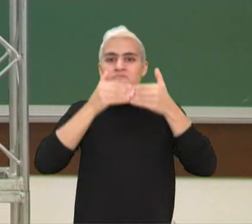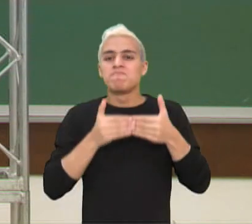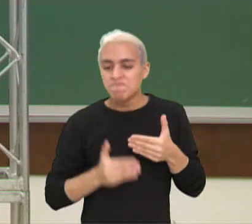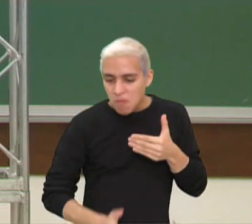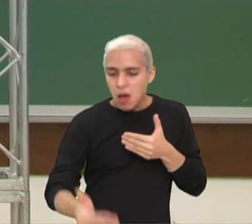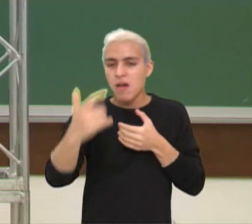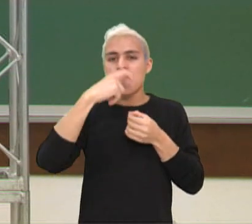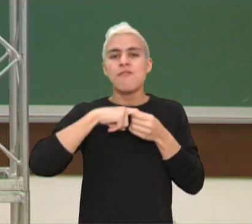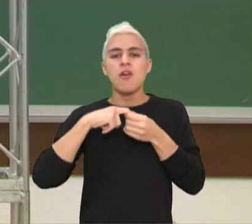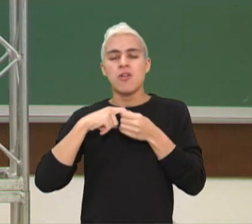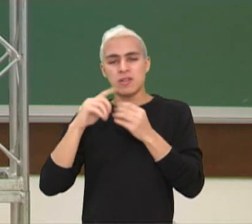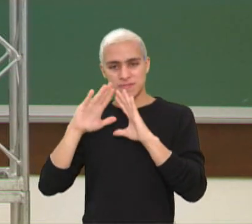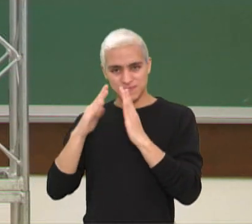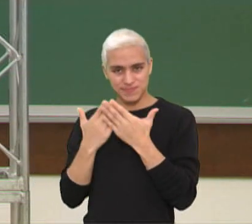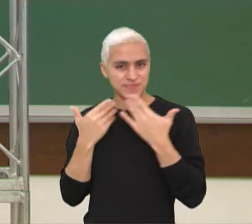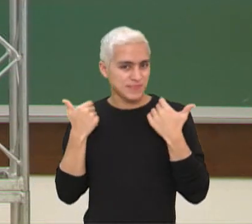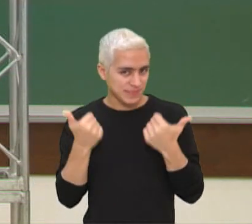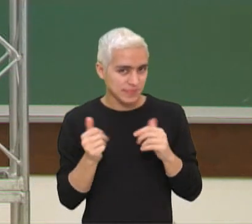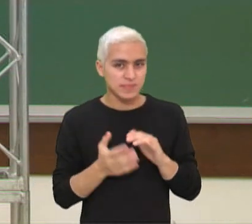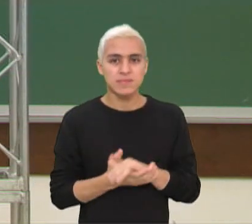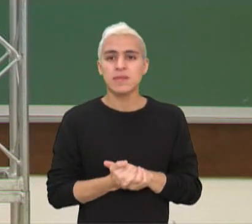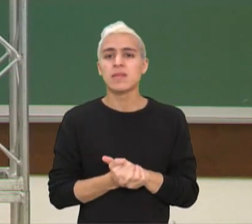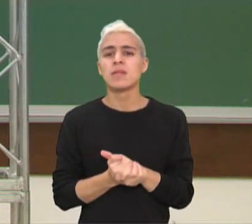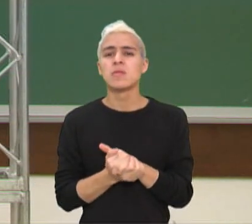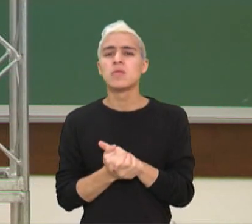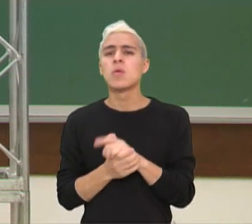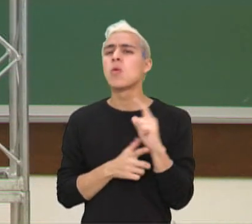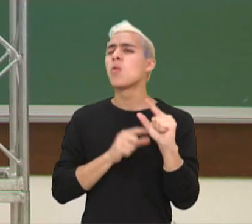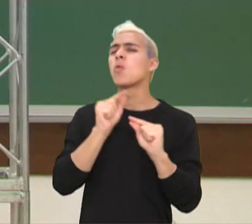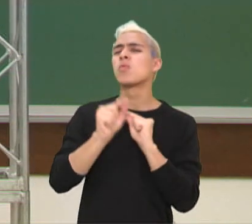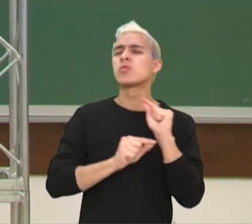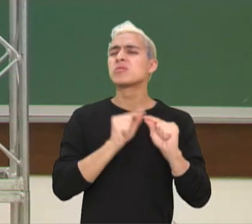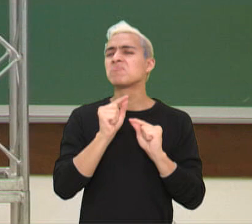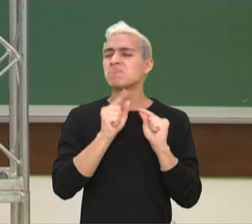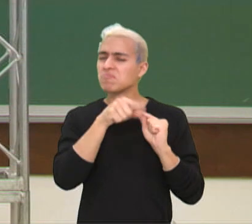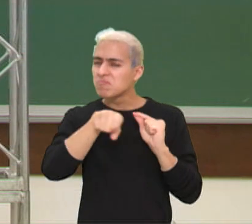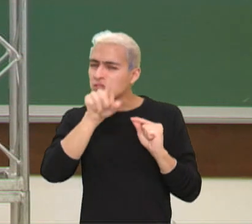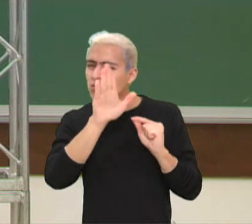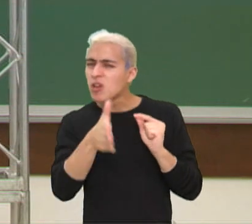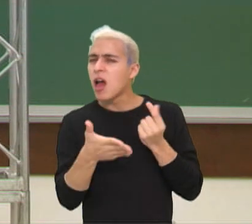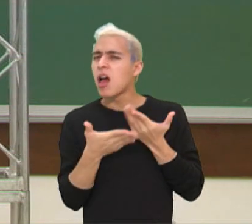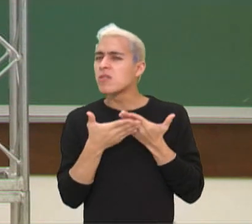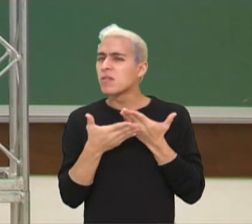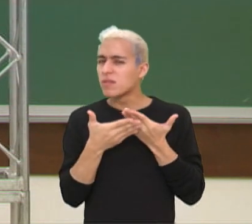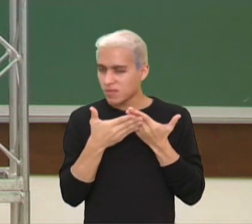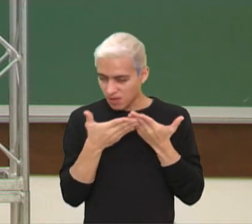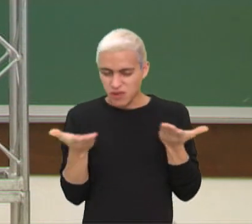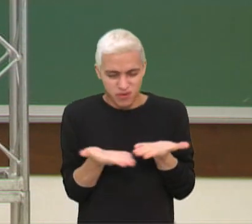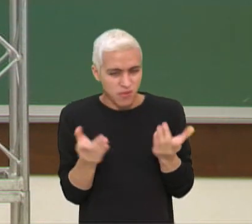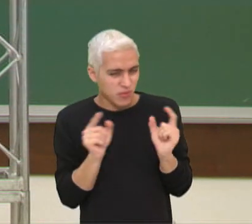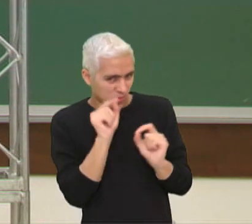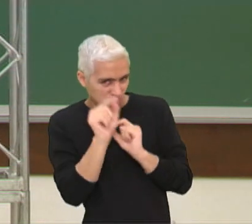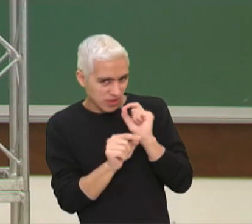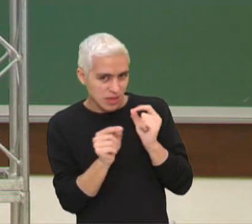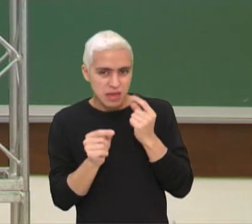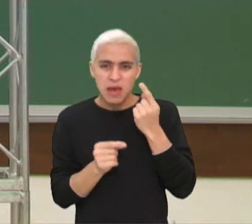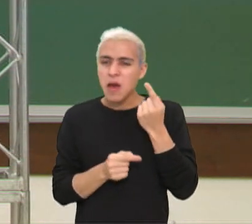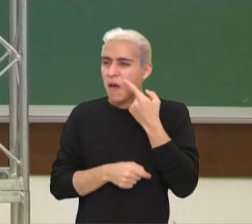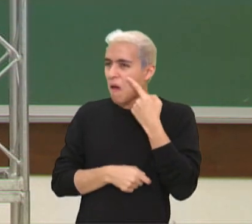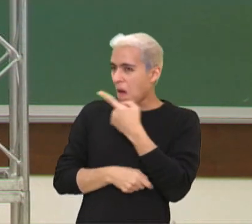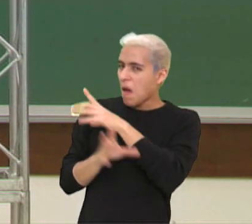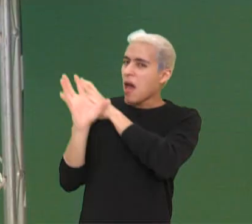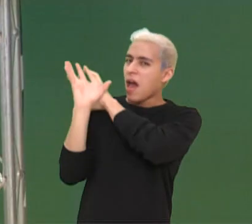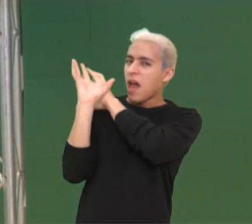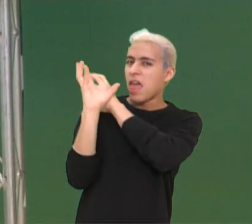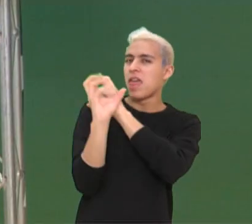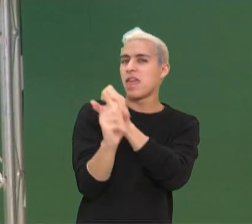para a gente estar voltando para a escola. Ok, pessoal? Vamos ver então o que a gente já aprendeu e o que a gente vai aprender ainda hoje? Então, vamos relembrar lá um pouquinho